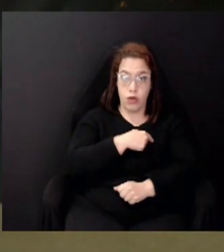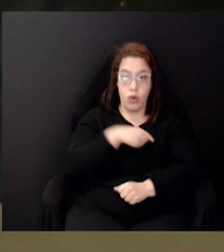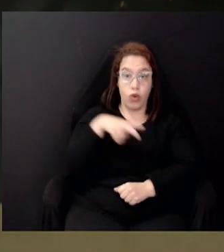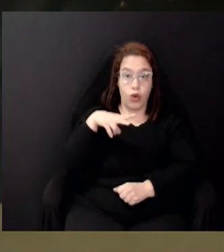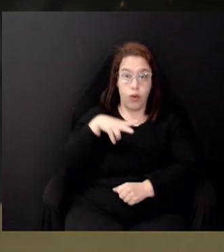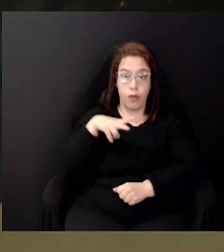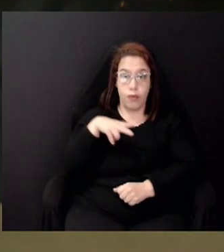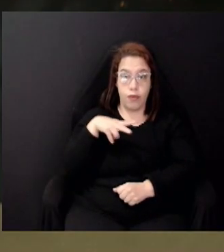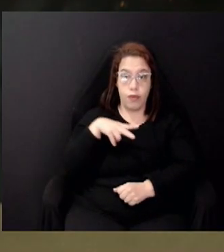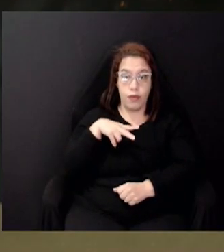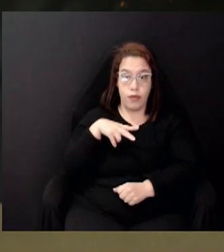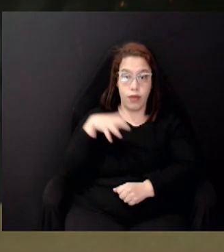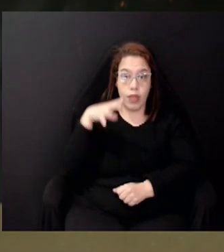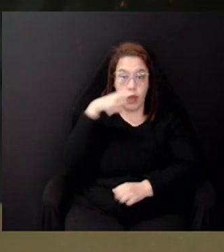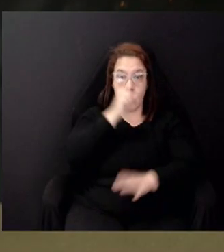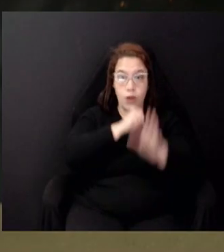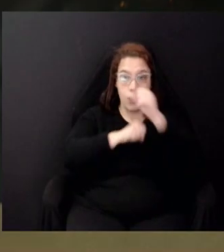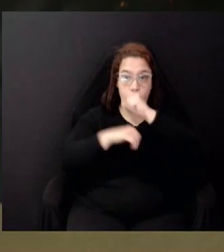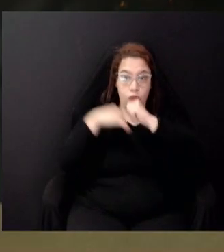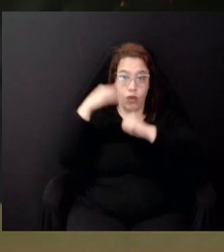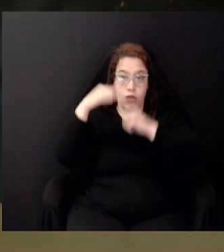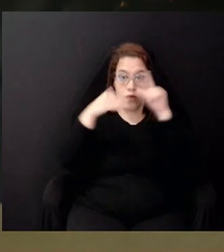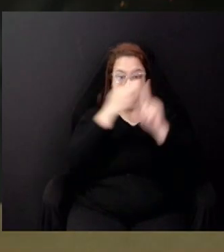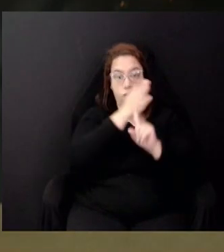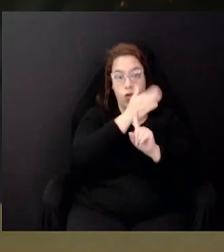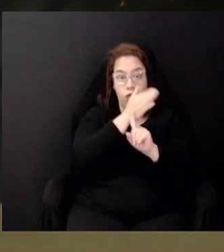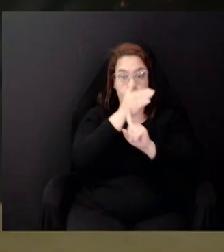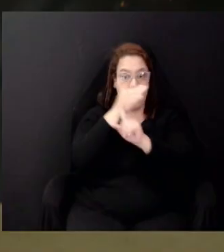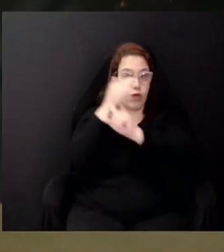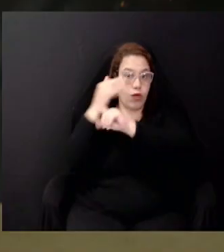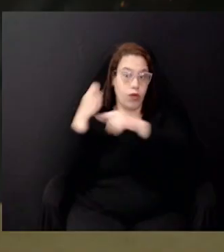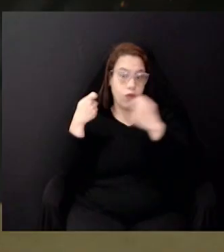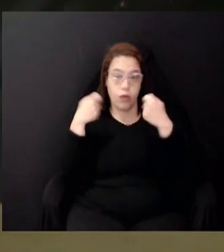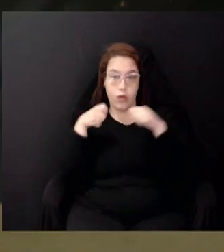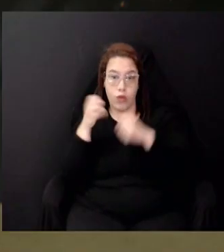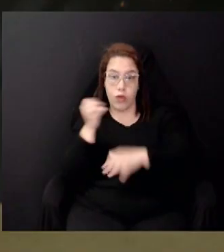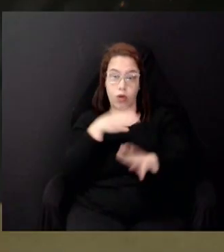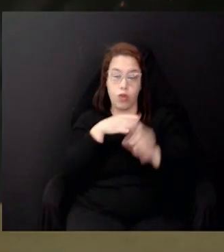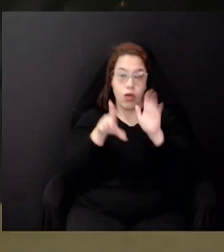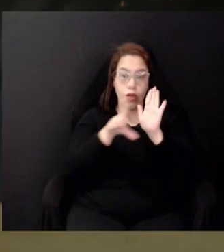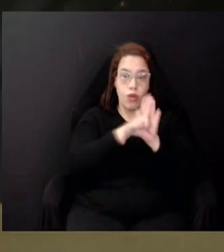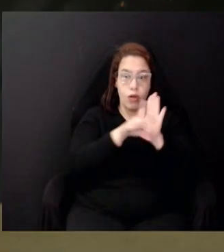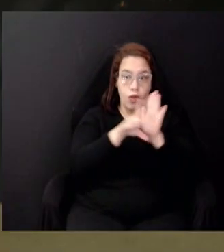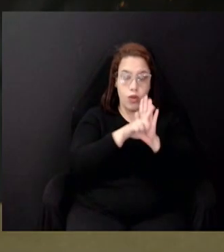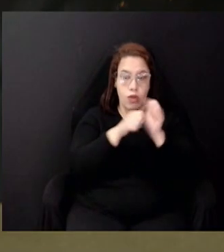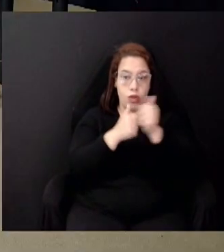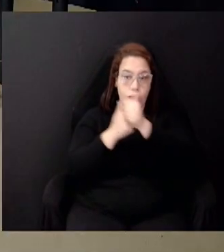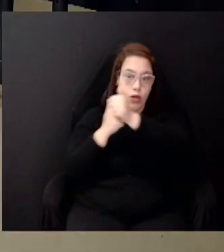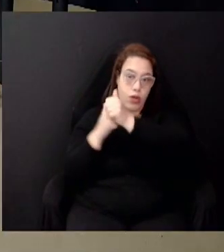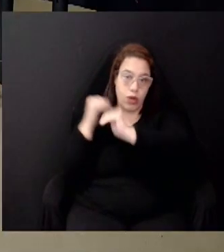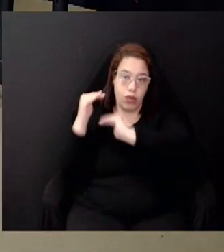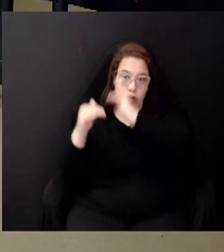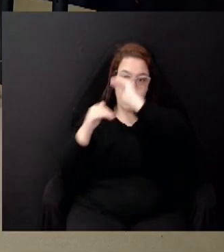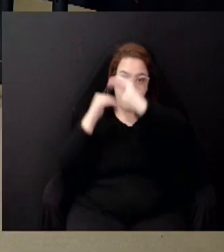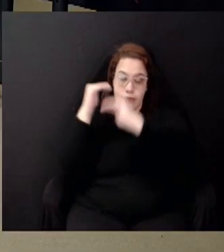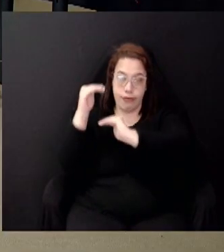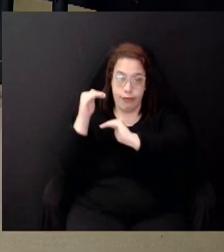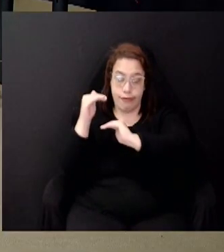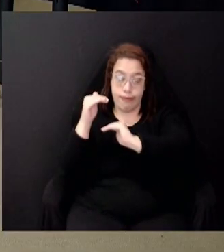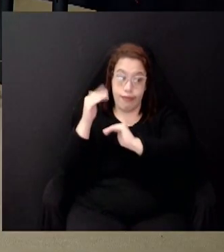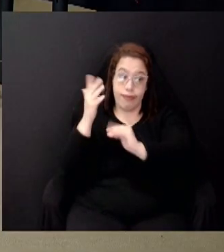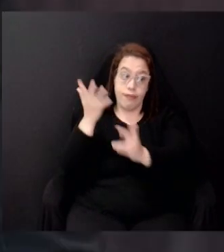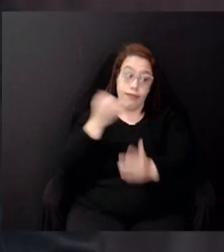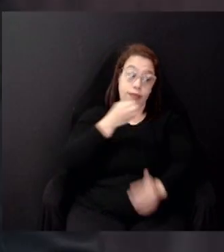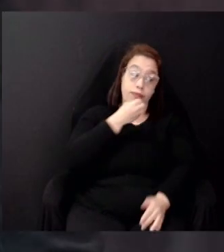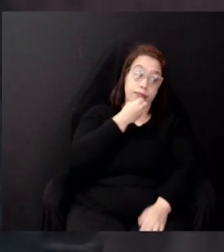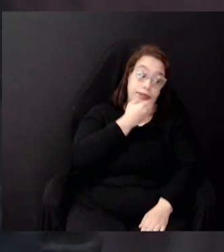da rápida evolução tecnológica, precisamos de novas leis para acompanhar esses avanços? Bom,